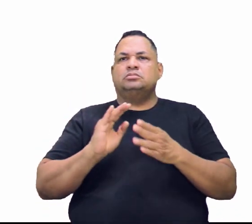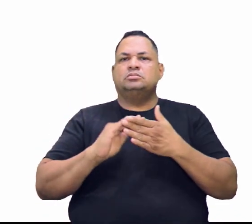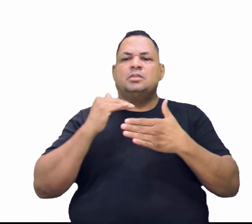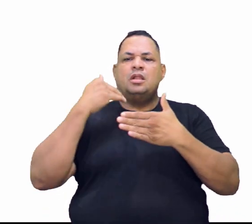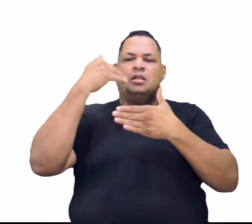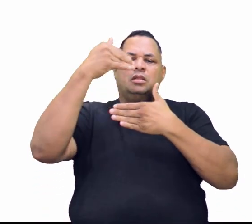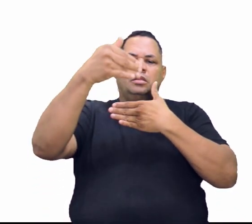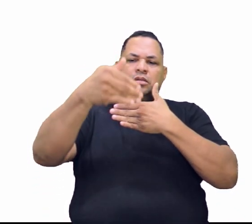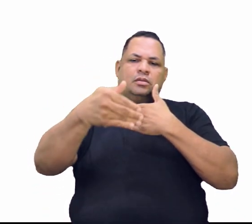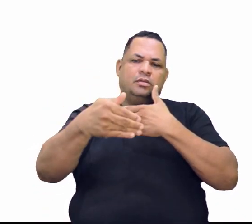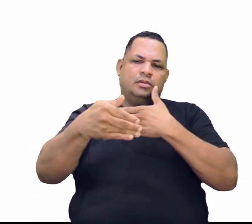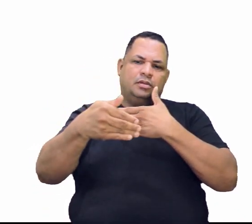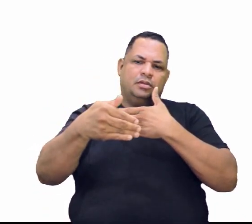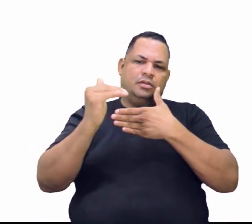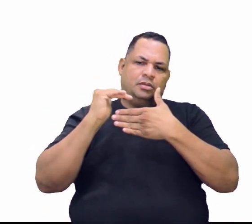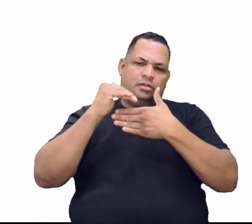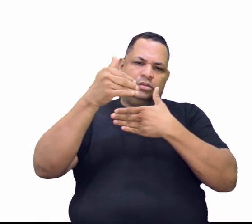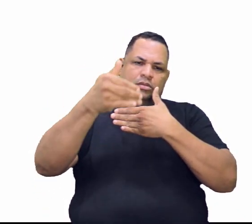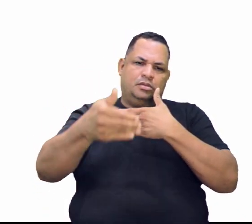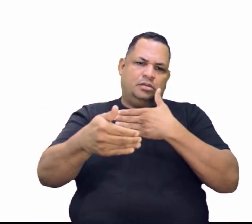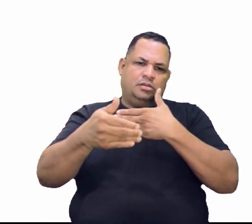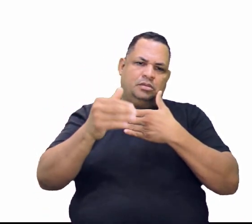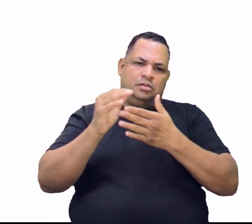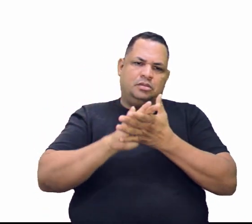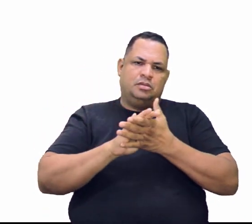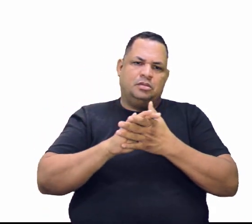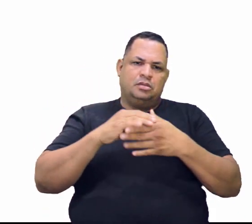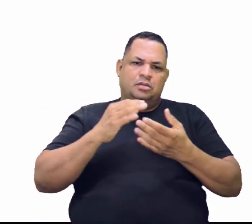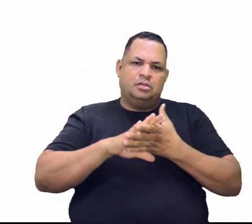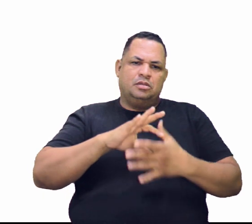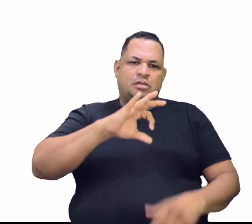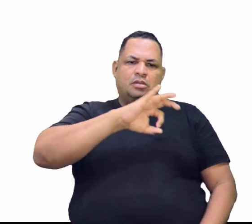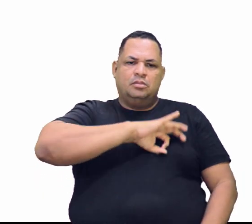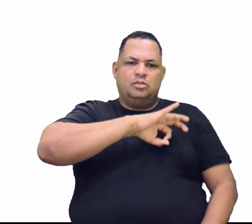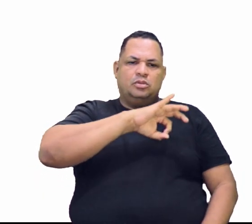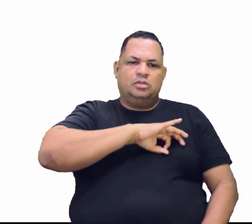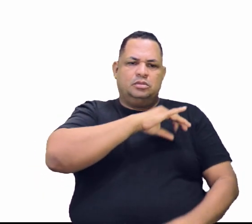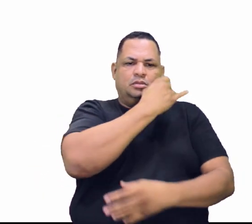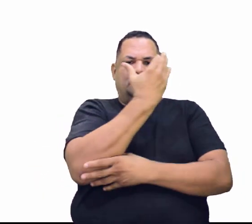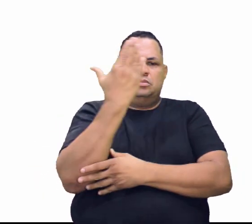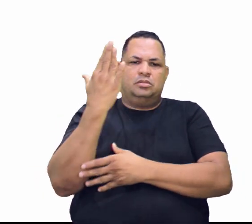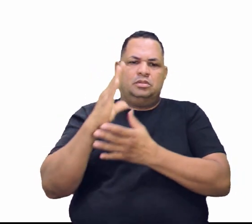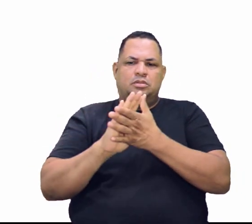um couro de boi, estão ali fazendo suas refeições.